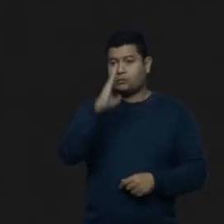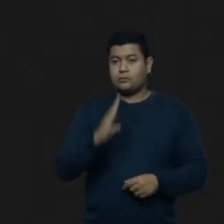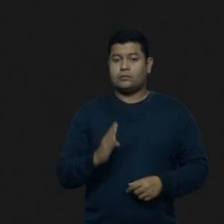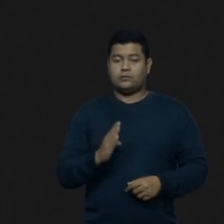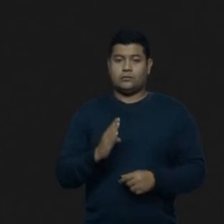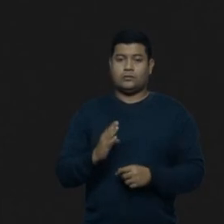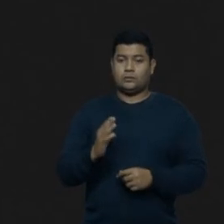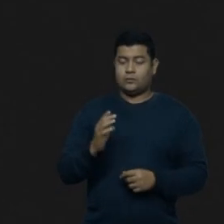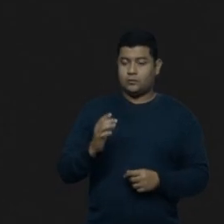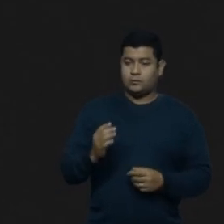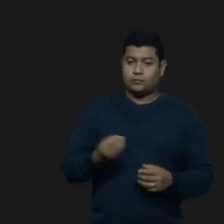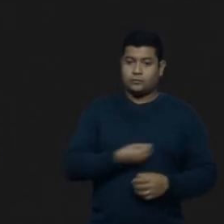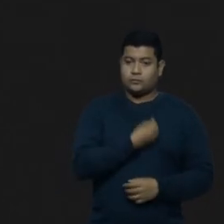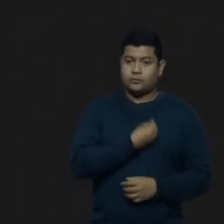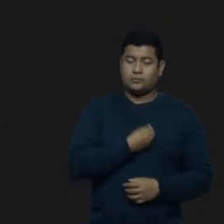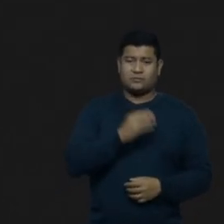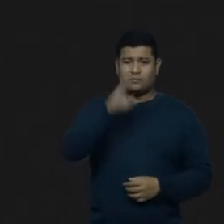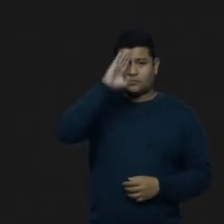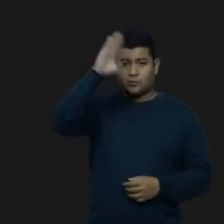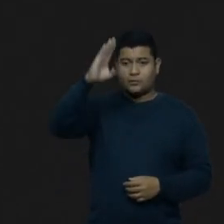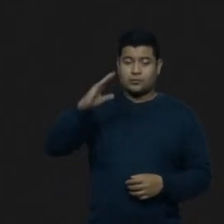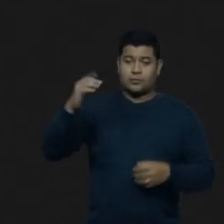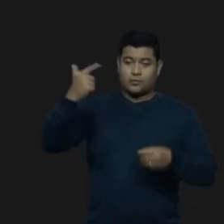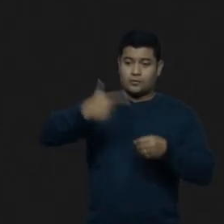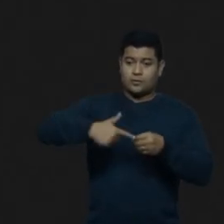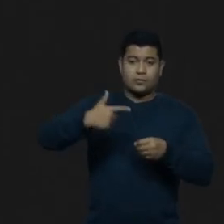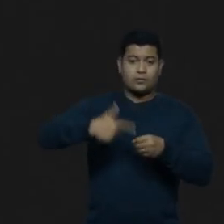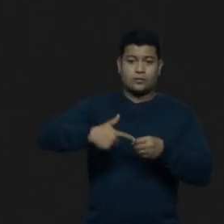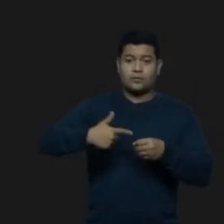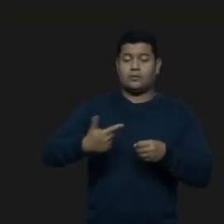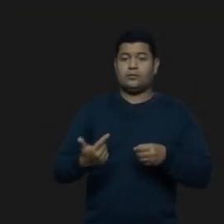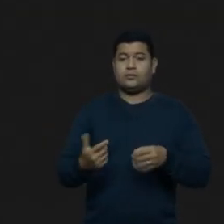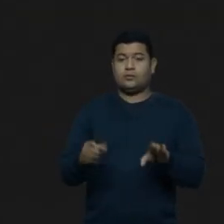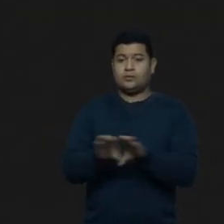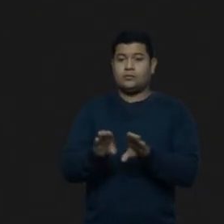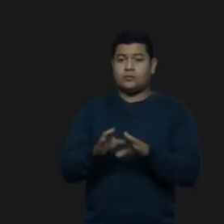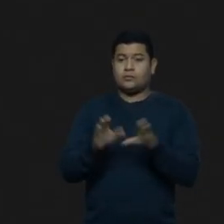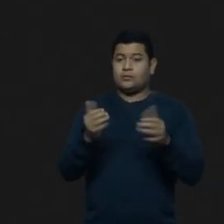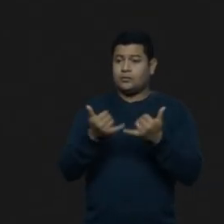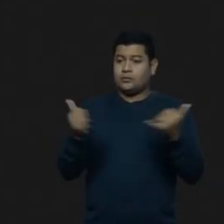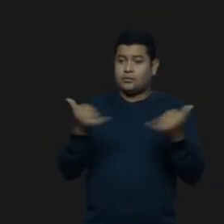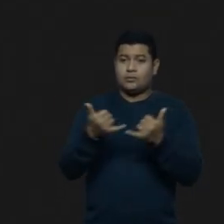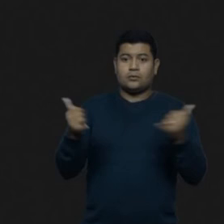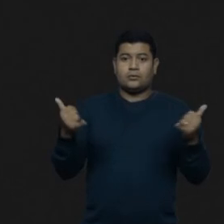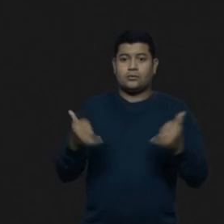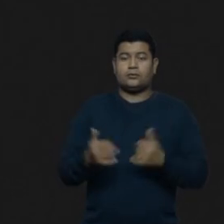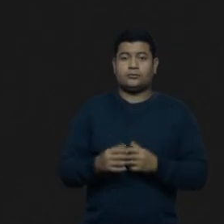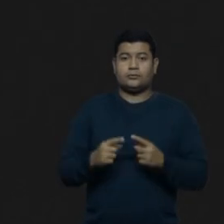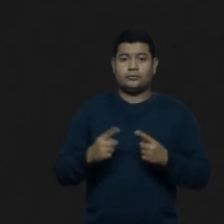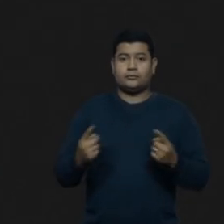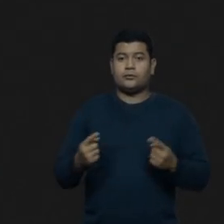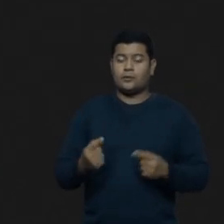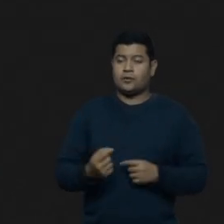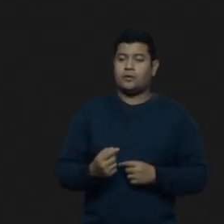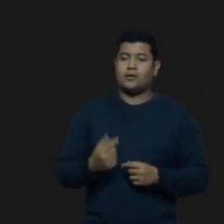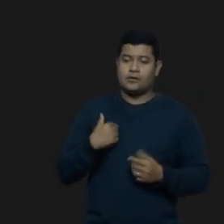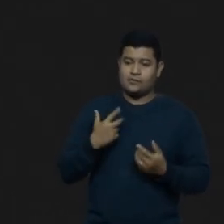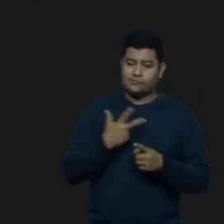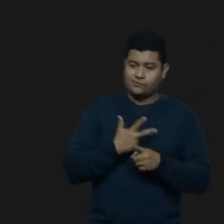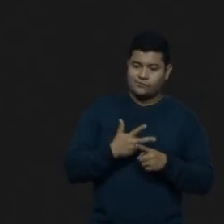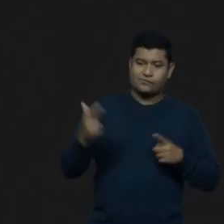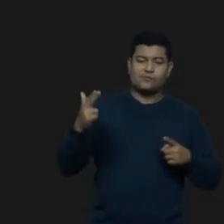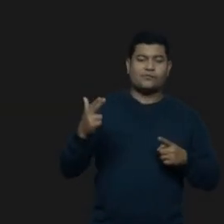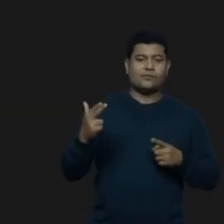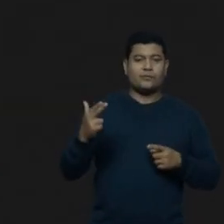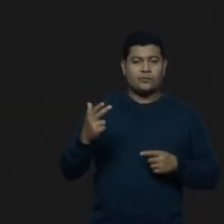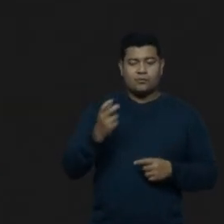ao combustível, principalmente no que diz respeito à energia elétrica, né? Então, essa foi uma vitória muito grande. Quer dizer que esse